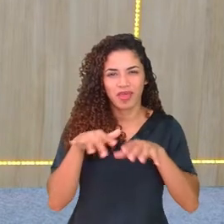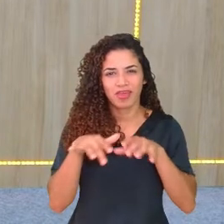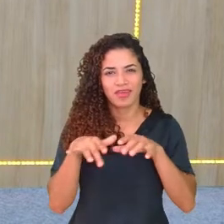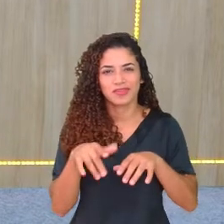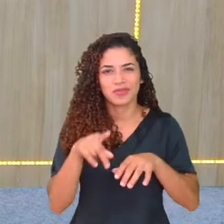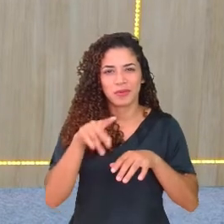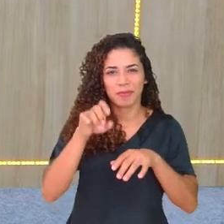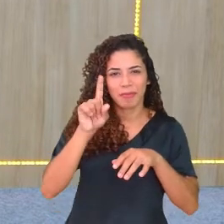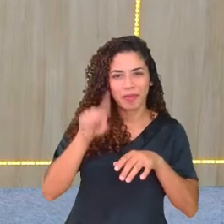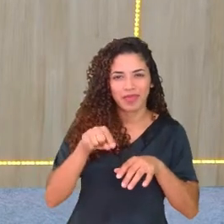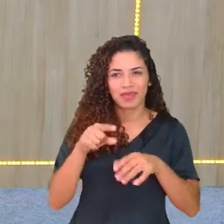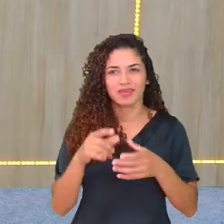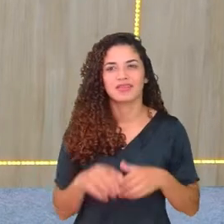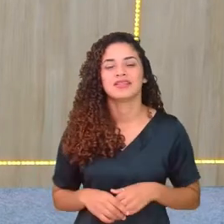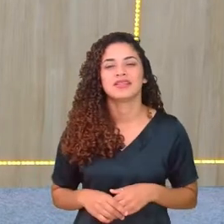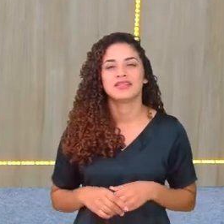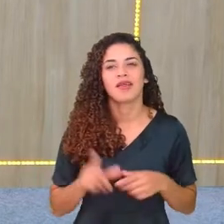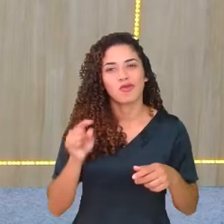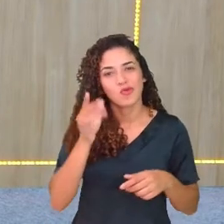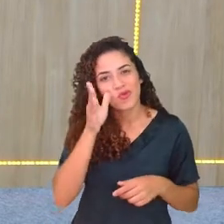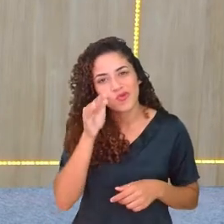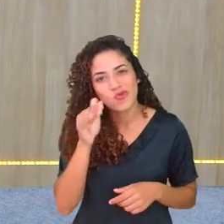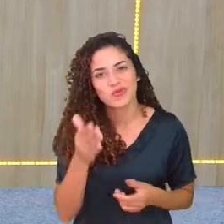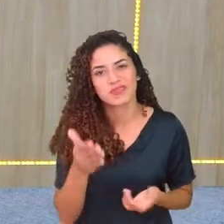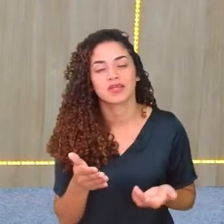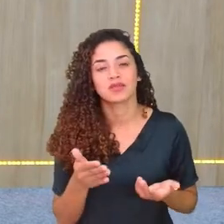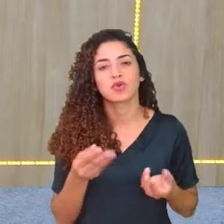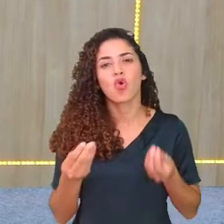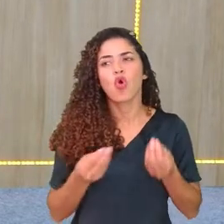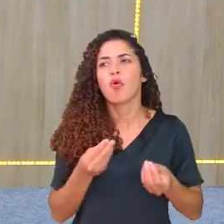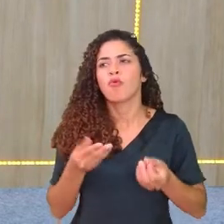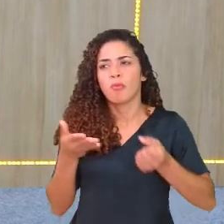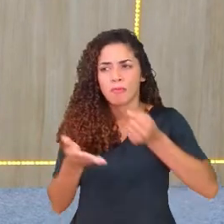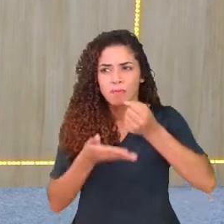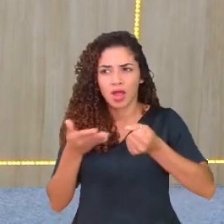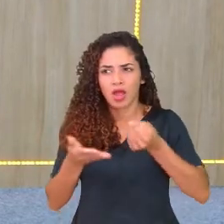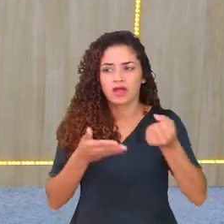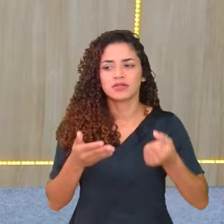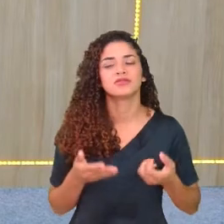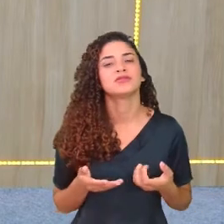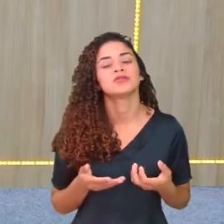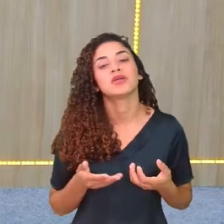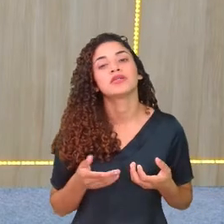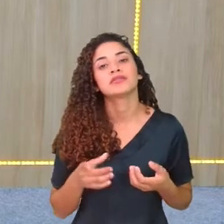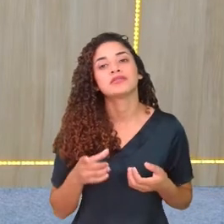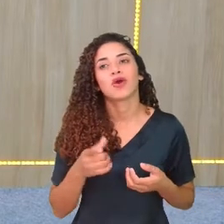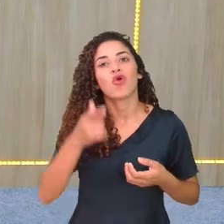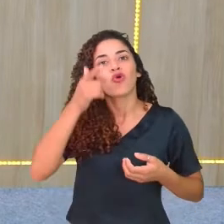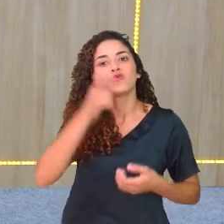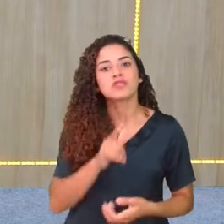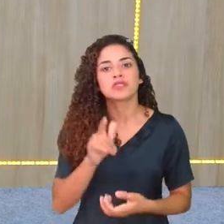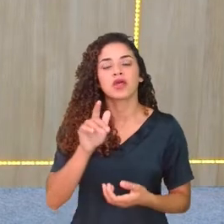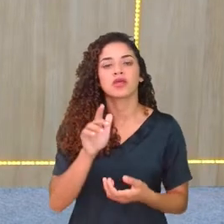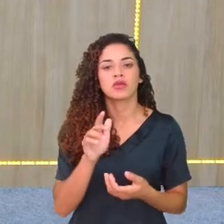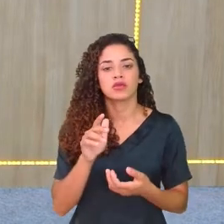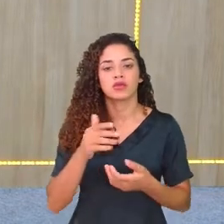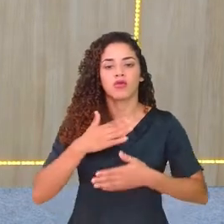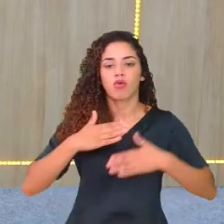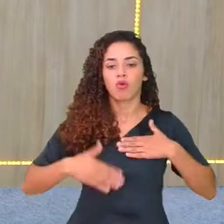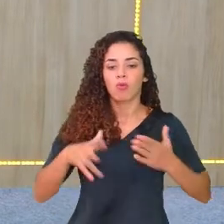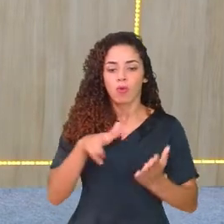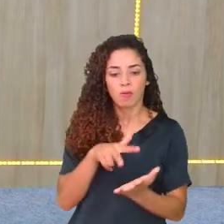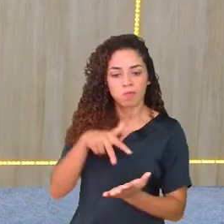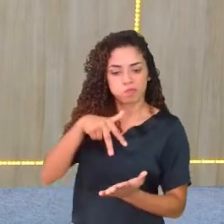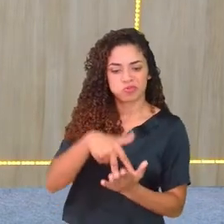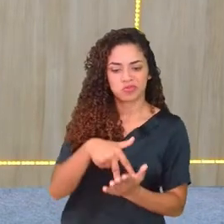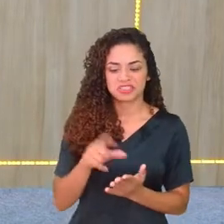nossa curiosidade. Como é que, né, uma base dessa consegue deixar um corpo desse de pé? Então, realmente é